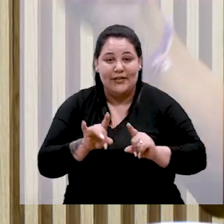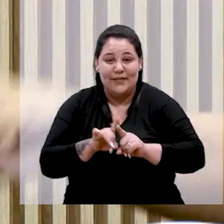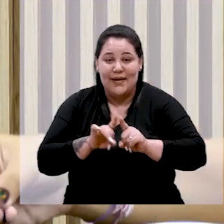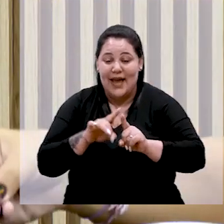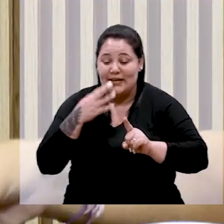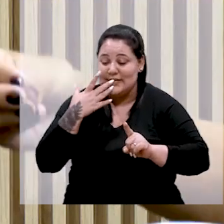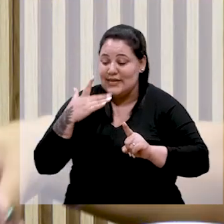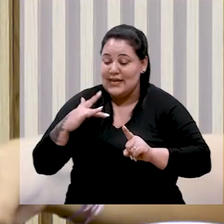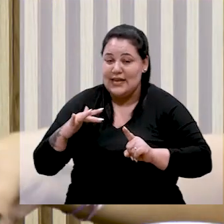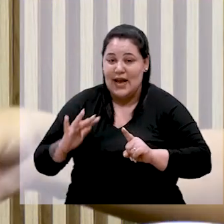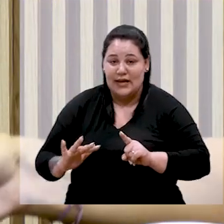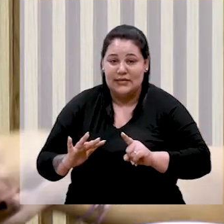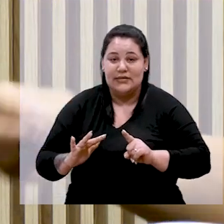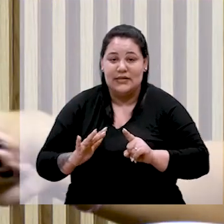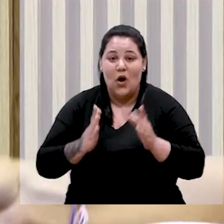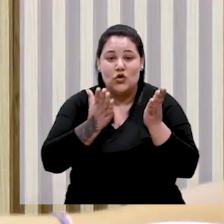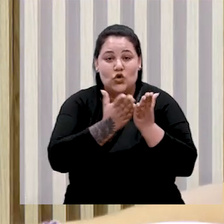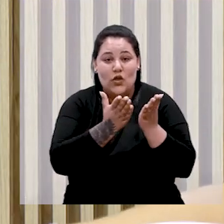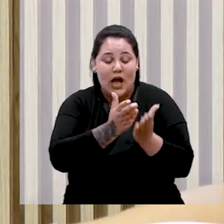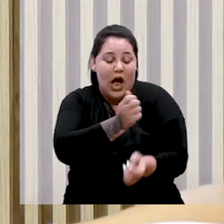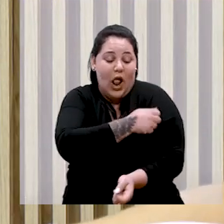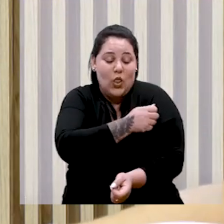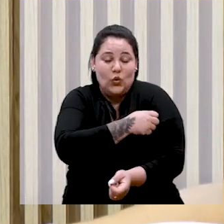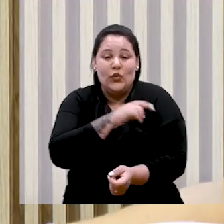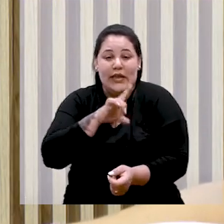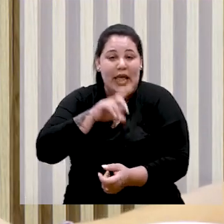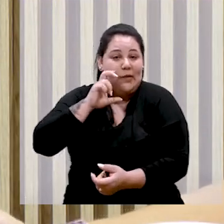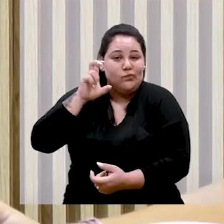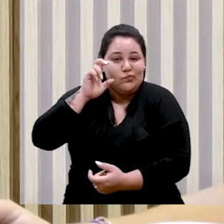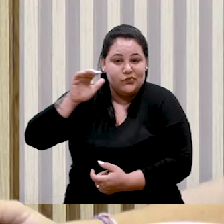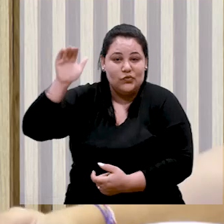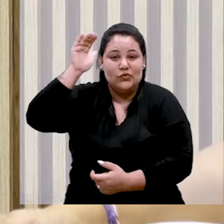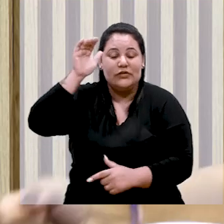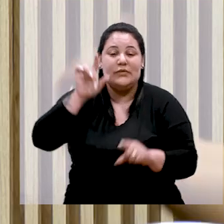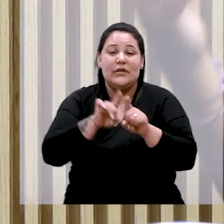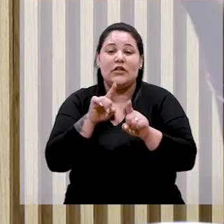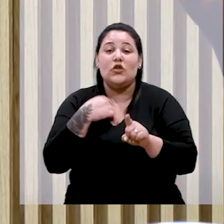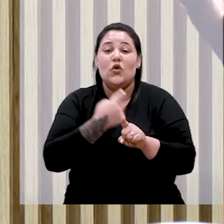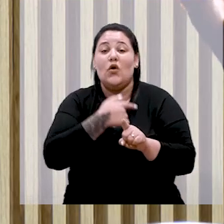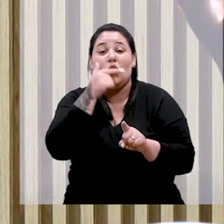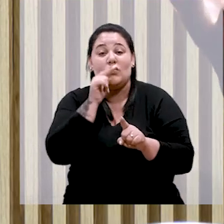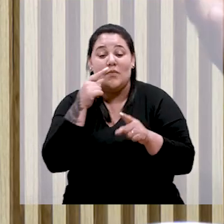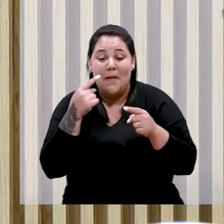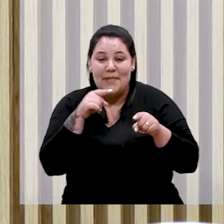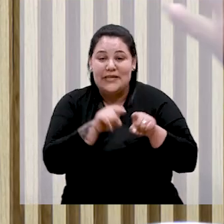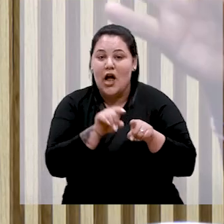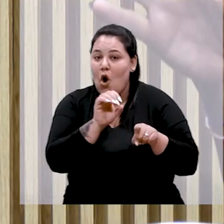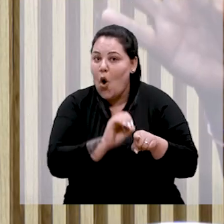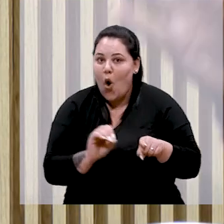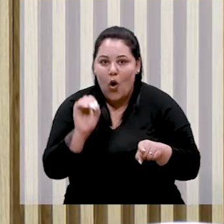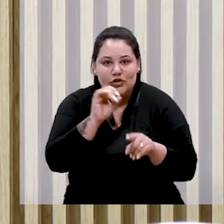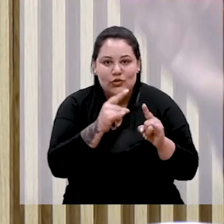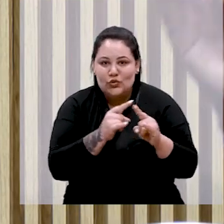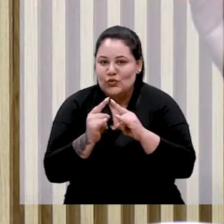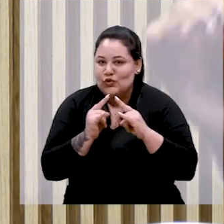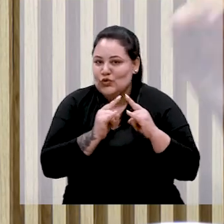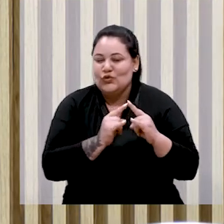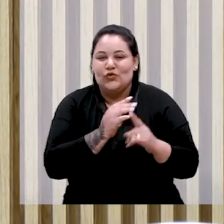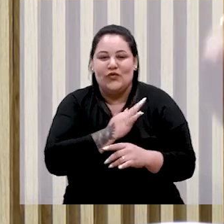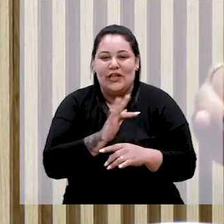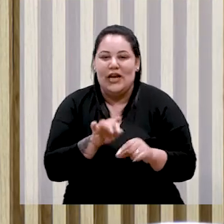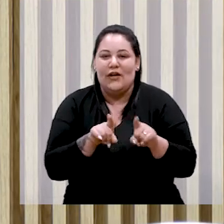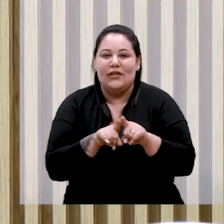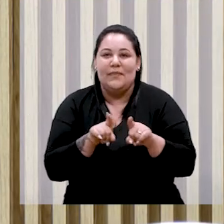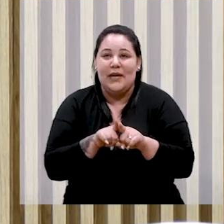deles, as crianças, os estudantes da rede municipal com altas habilidades. Nós conseguimos uma parceria sensacional com o Instituto Federal